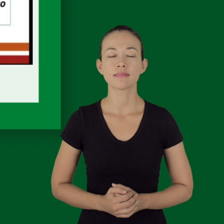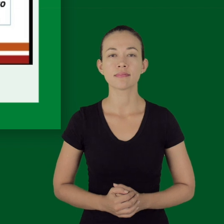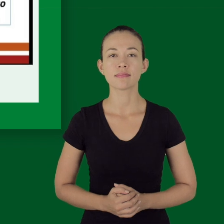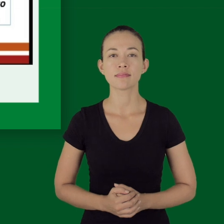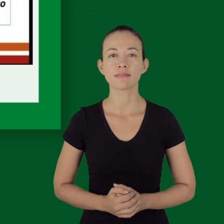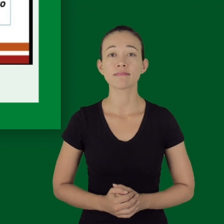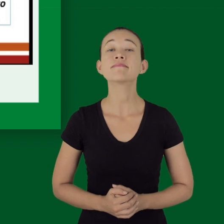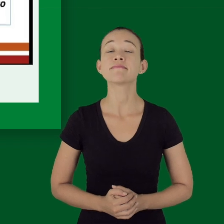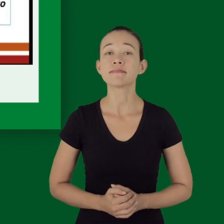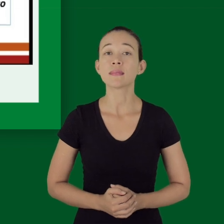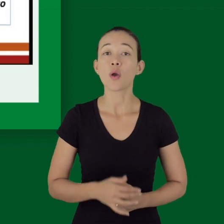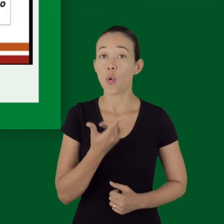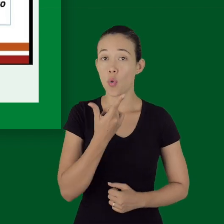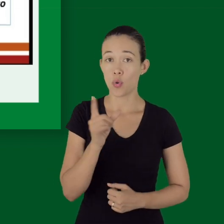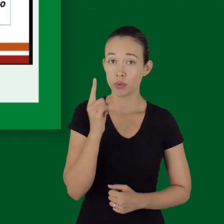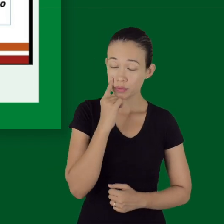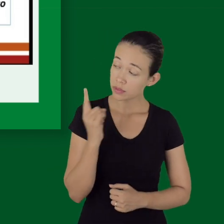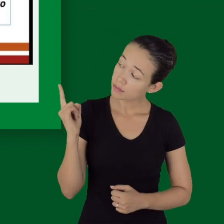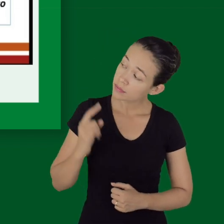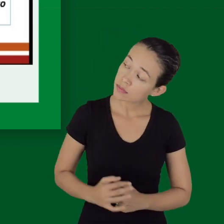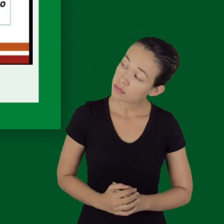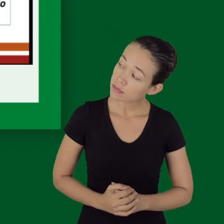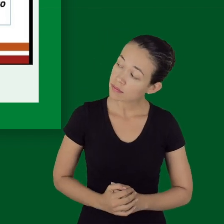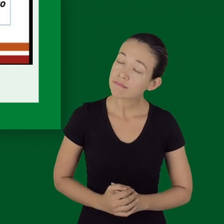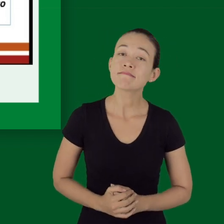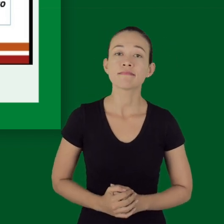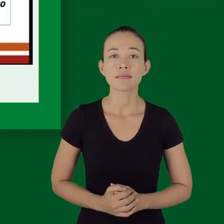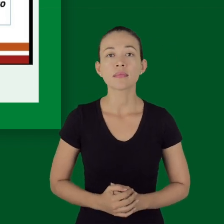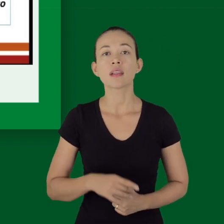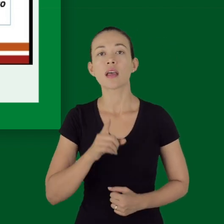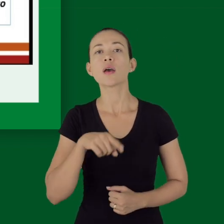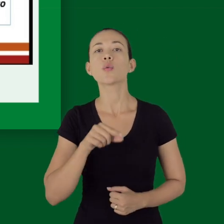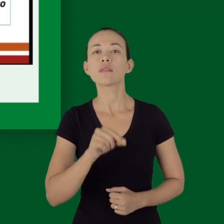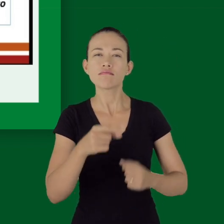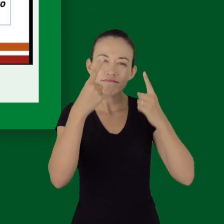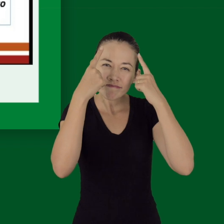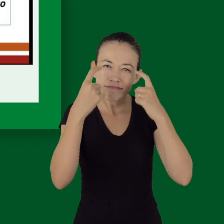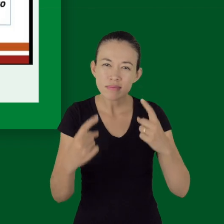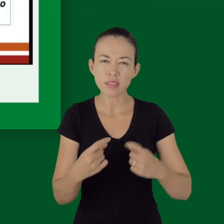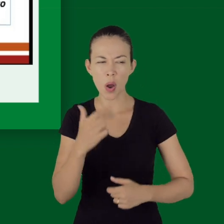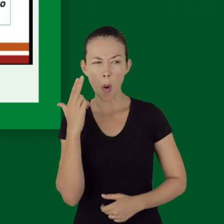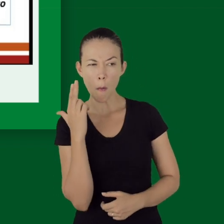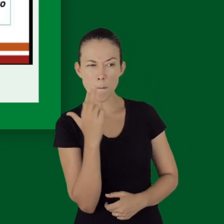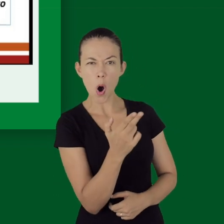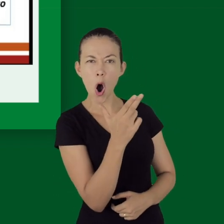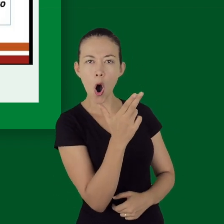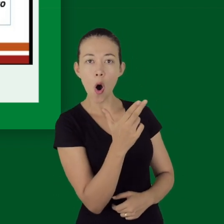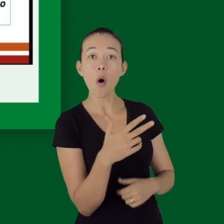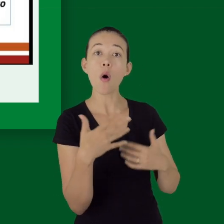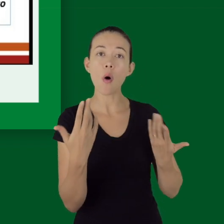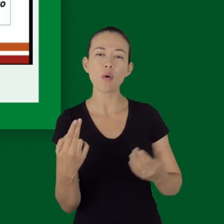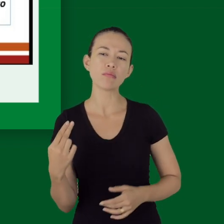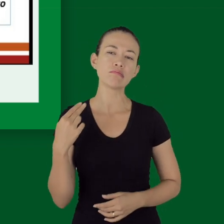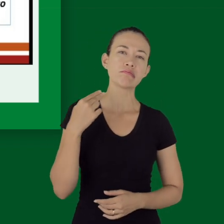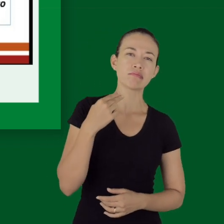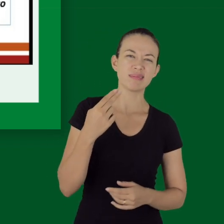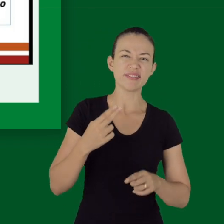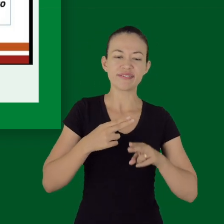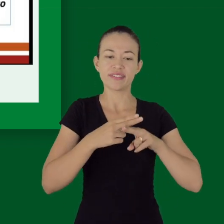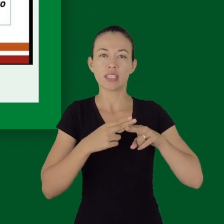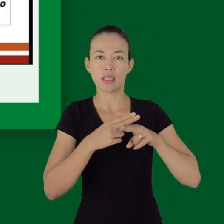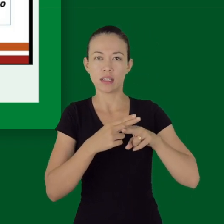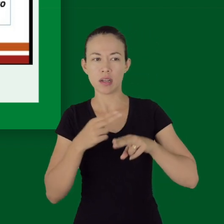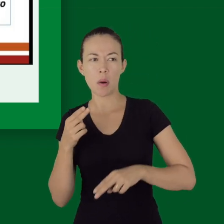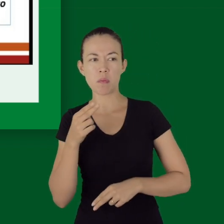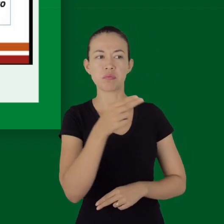em situações de violência, arma branca, arma de fogo, é a questão das lesões penetrantes. E a gente